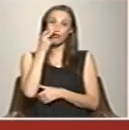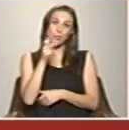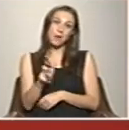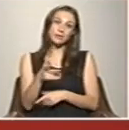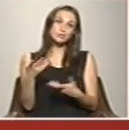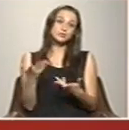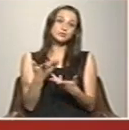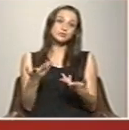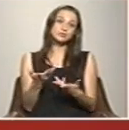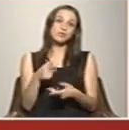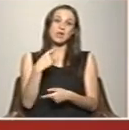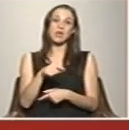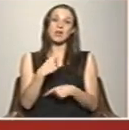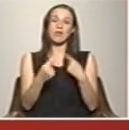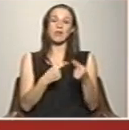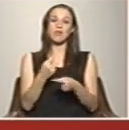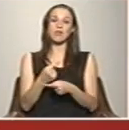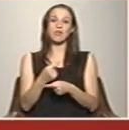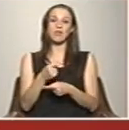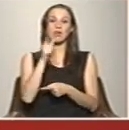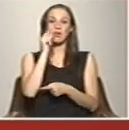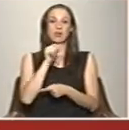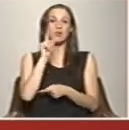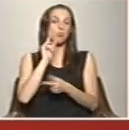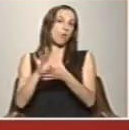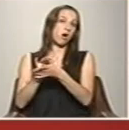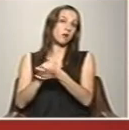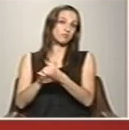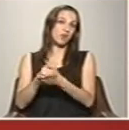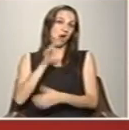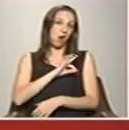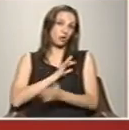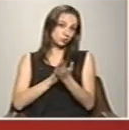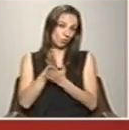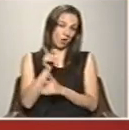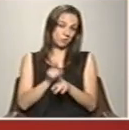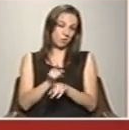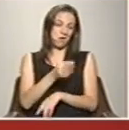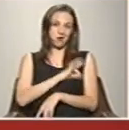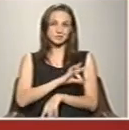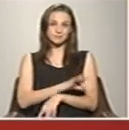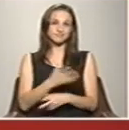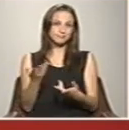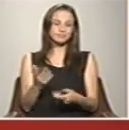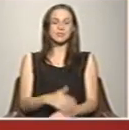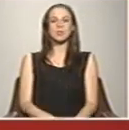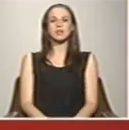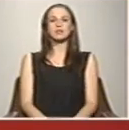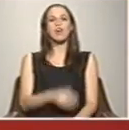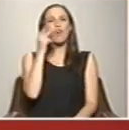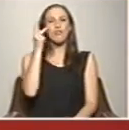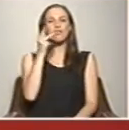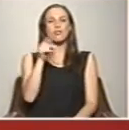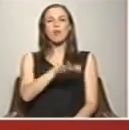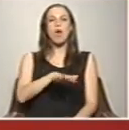sobrevivências dos maridos, ou dos cônjuges, digamos assim, residem maioritariamente no Conselho do Porto e